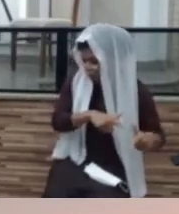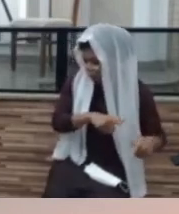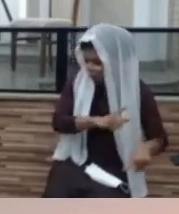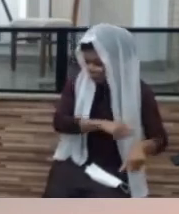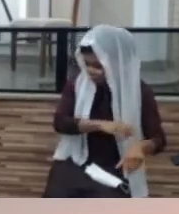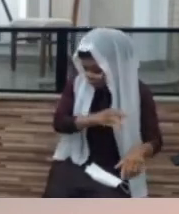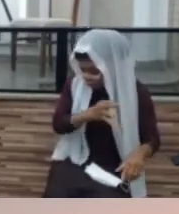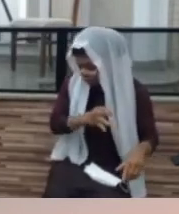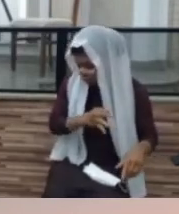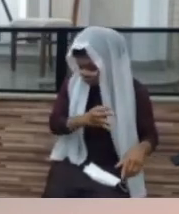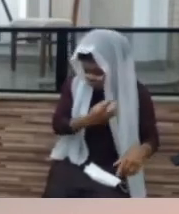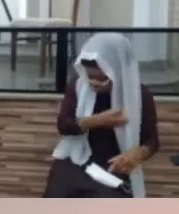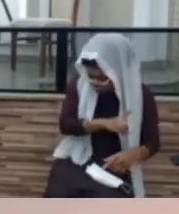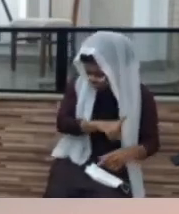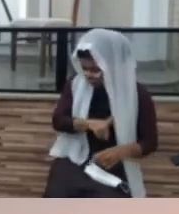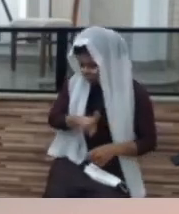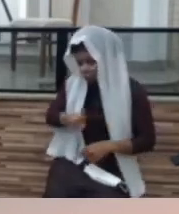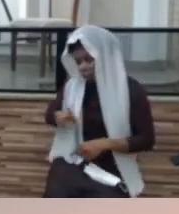para a Pérsia,